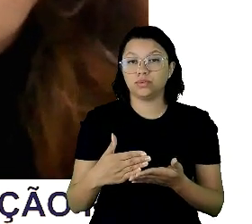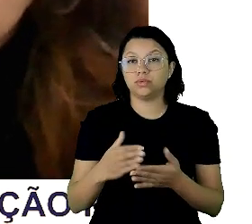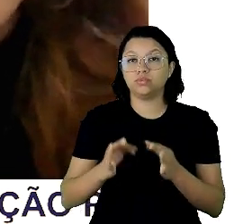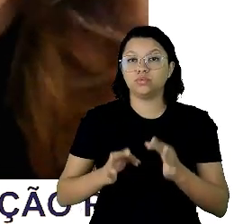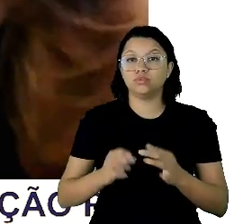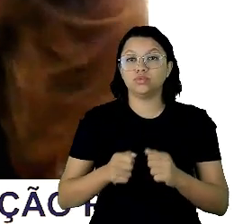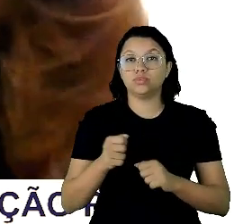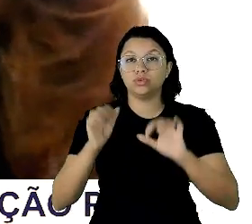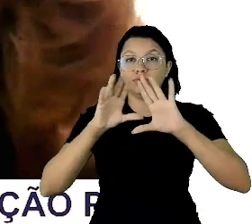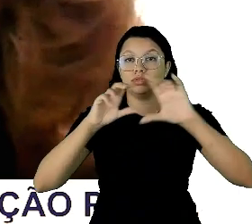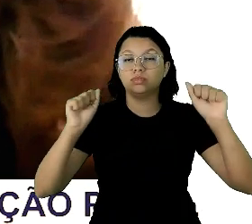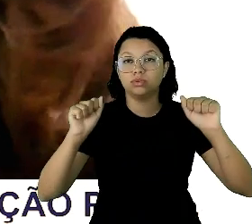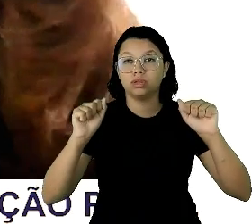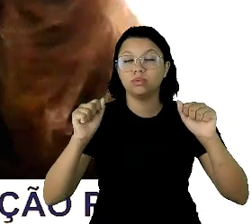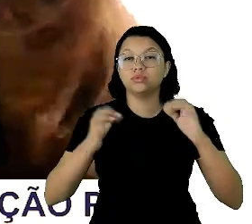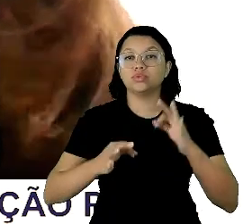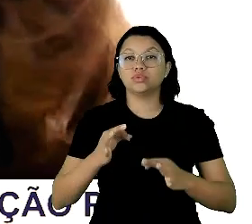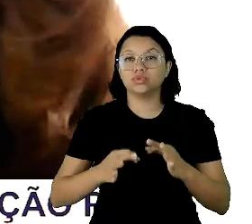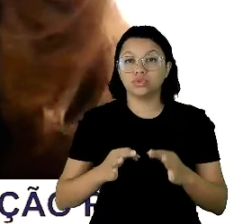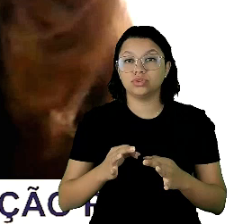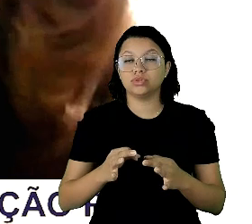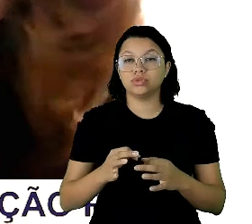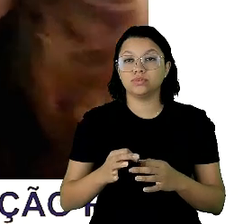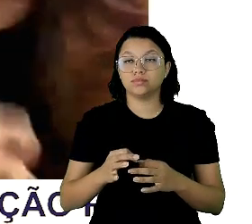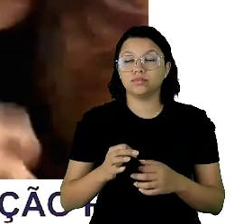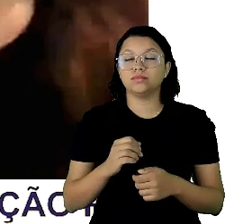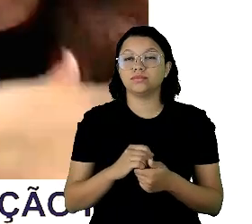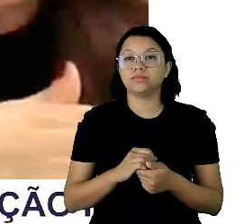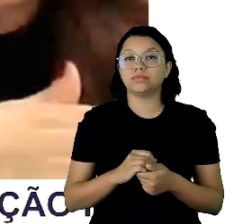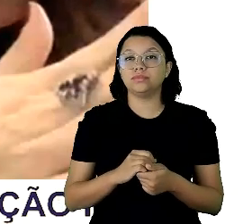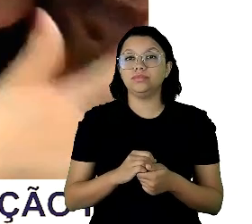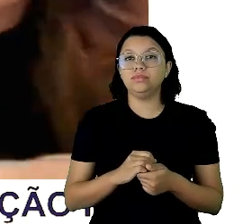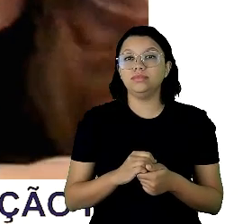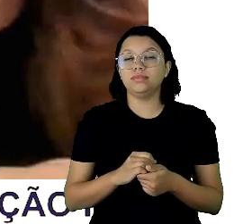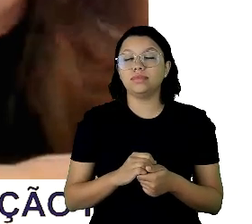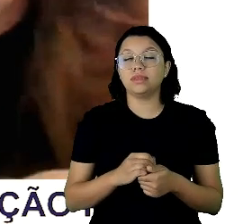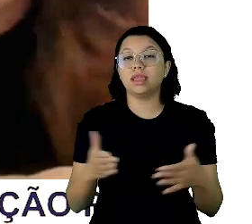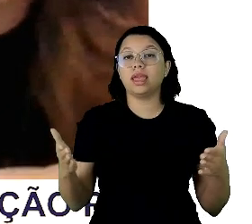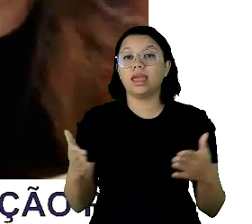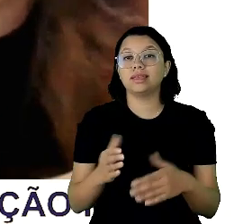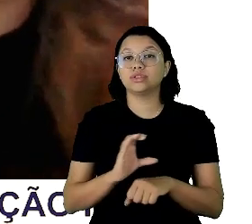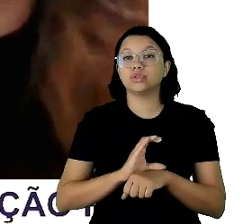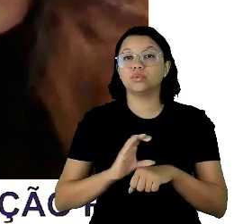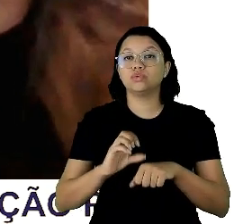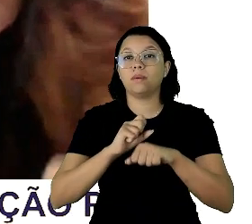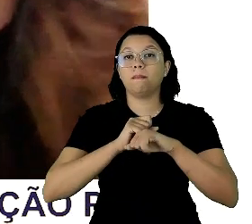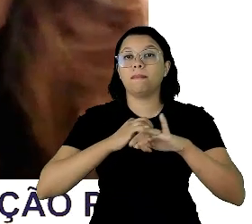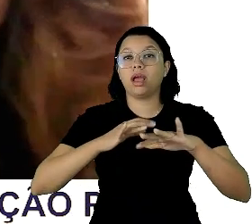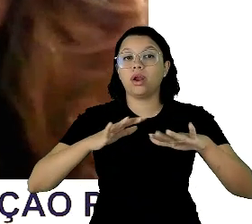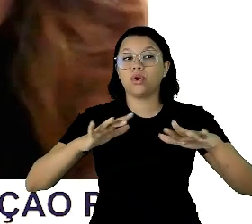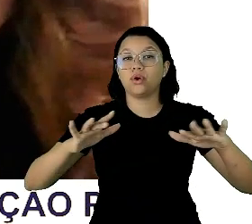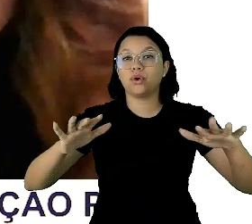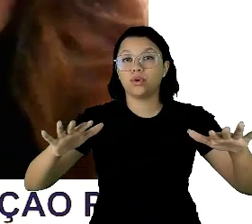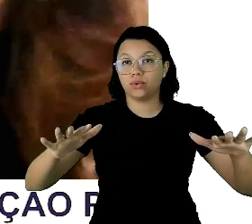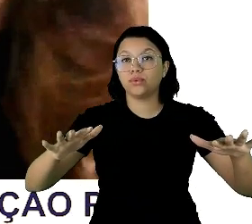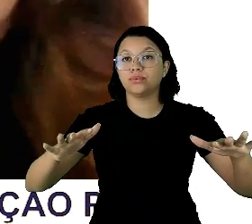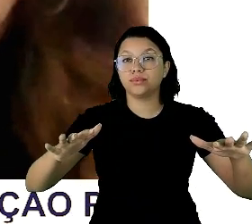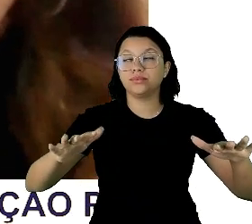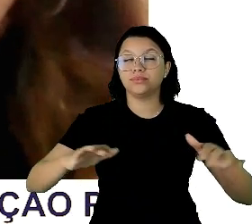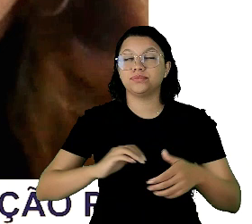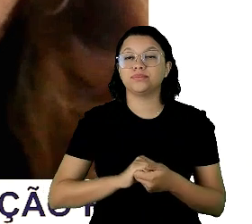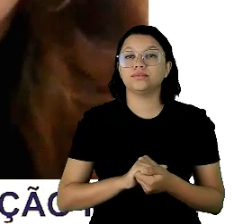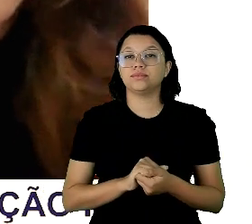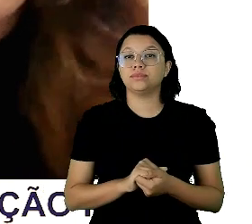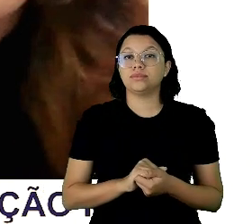Altoé, e aí esse curso foi replicado. Outros formadores replicaram esse curso em formato